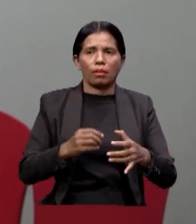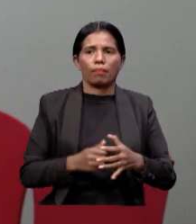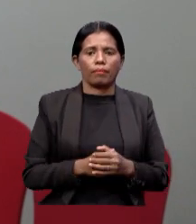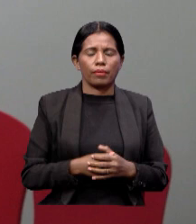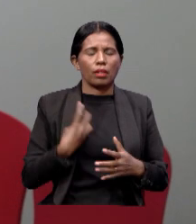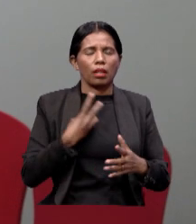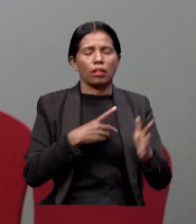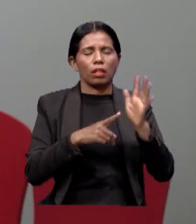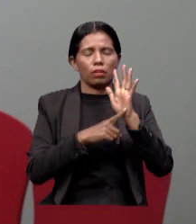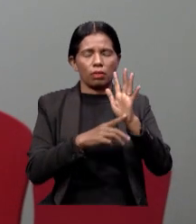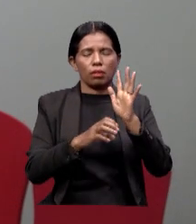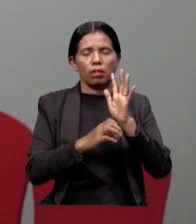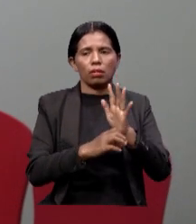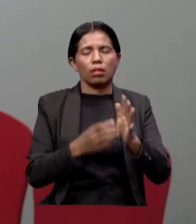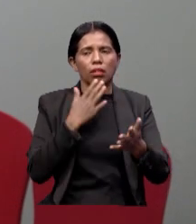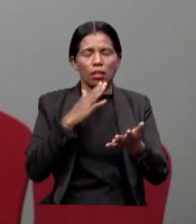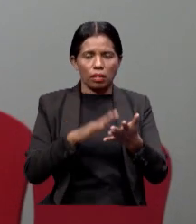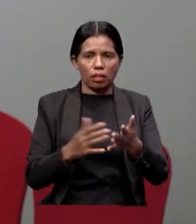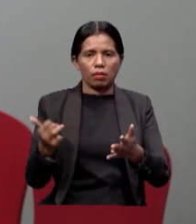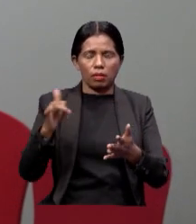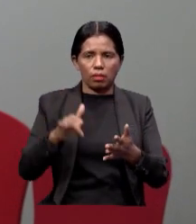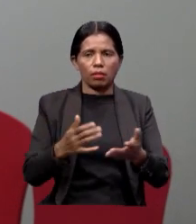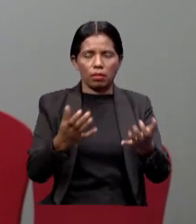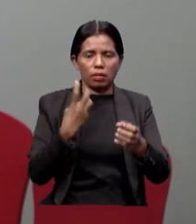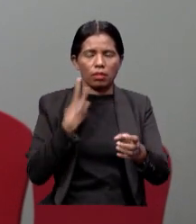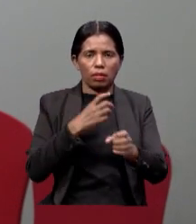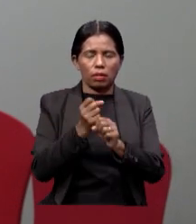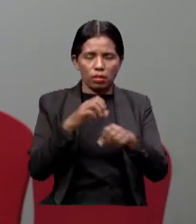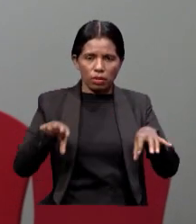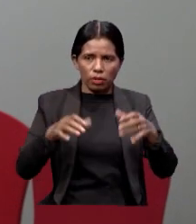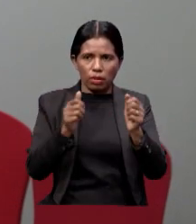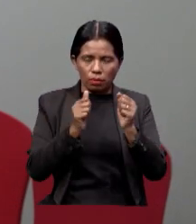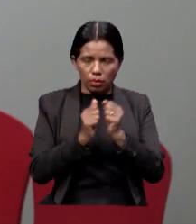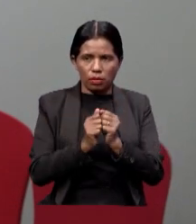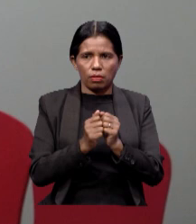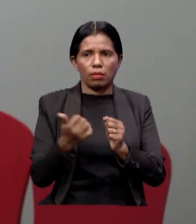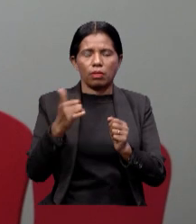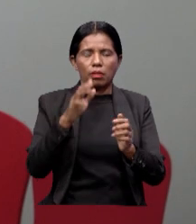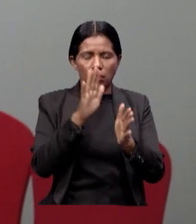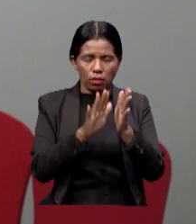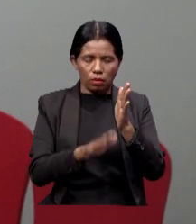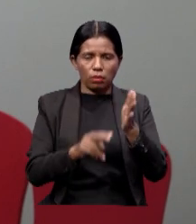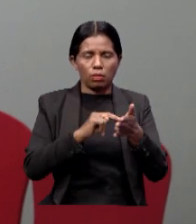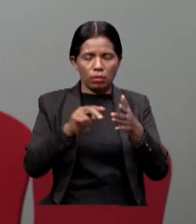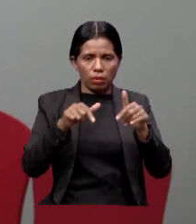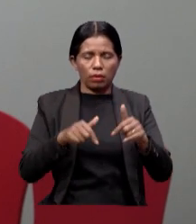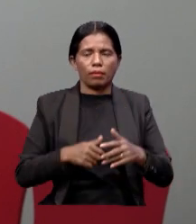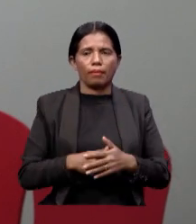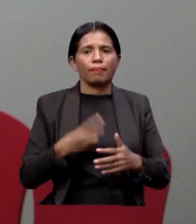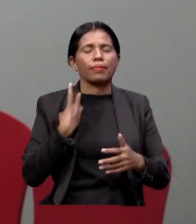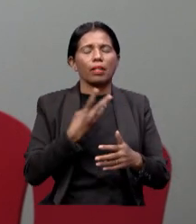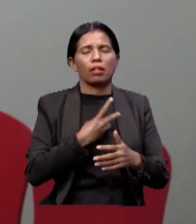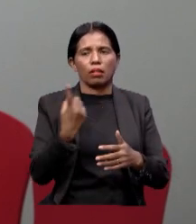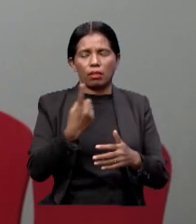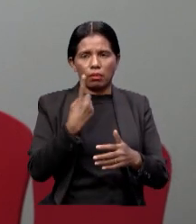ita atu di imajin ladia ko sir entau ita kar atu serbut amutu na fati para atu redus numero dan nebe ita na